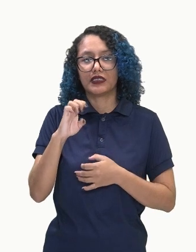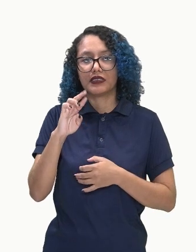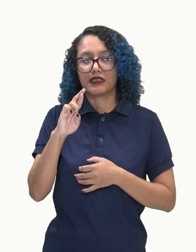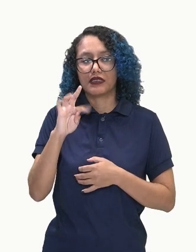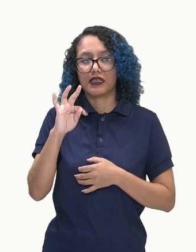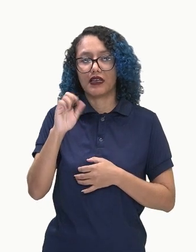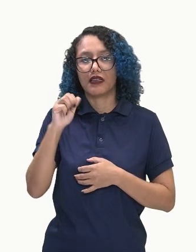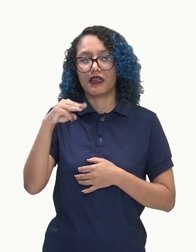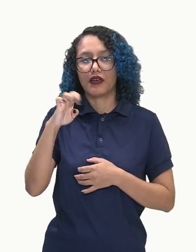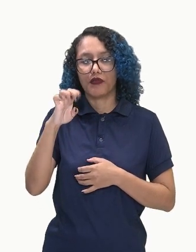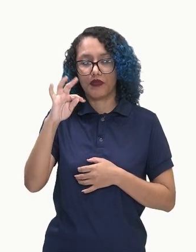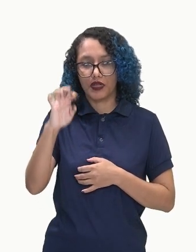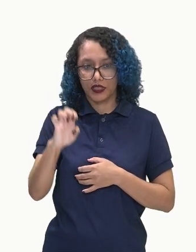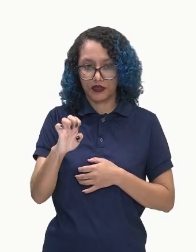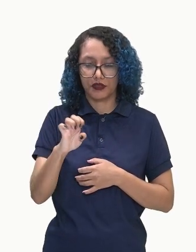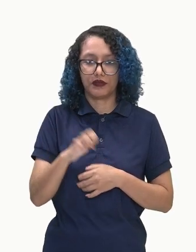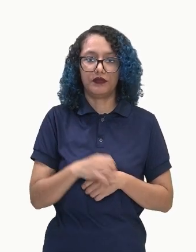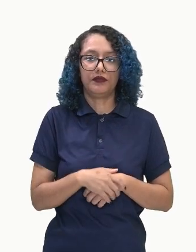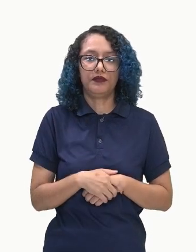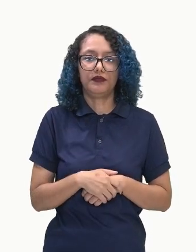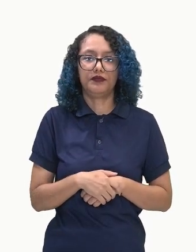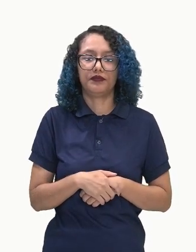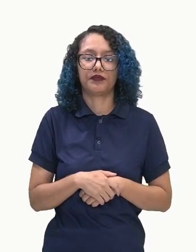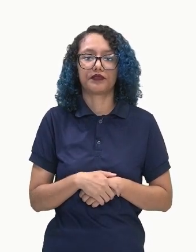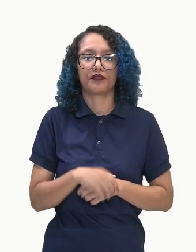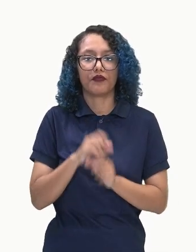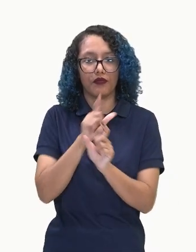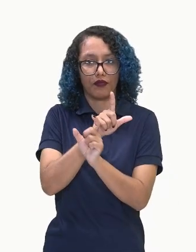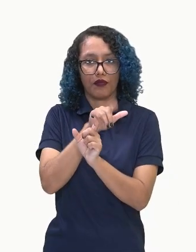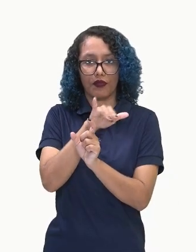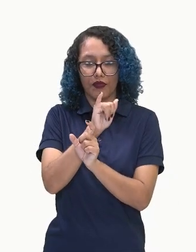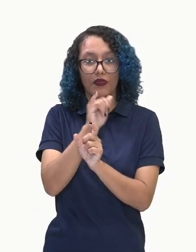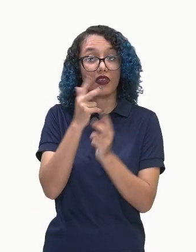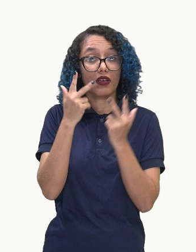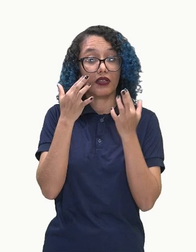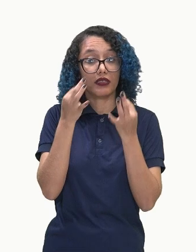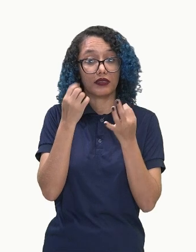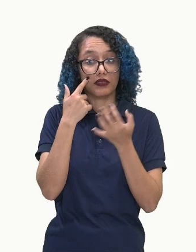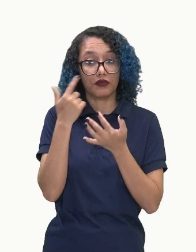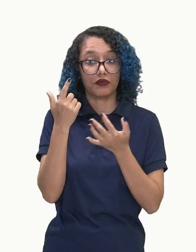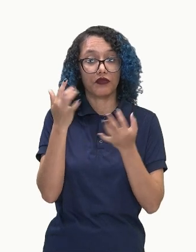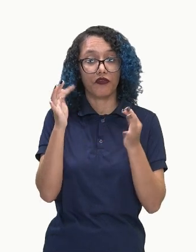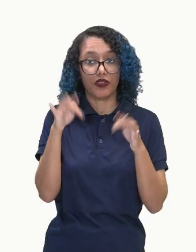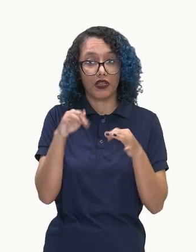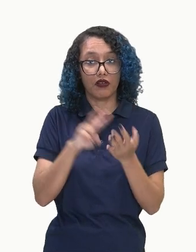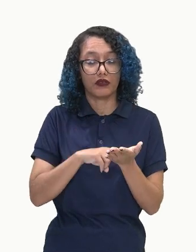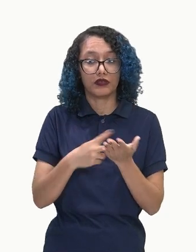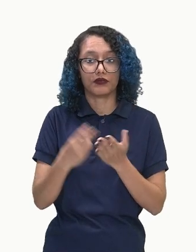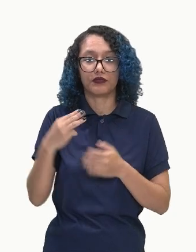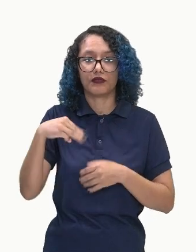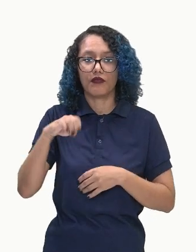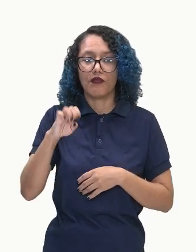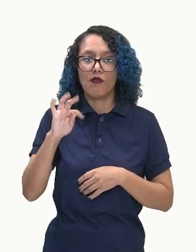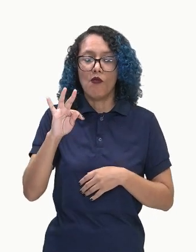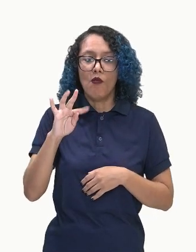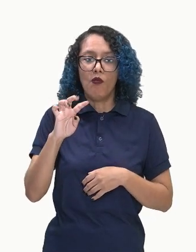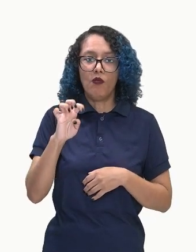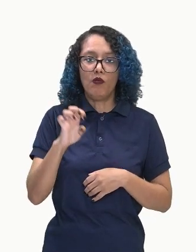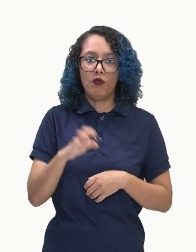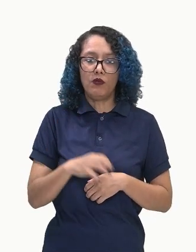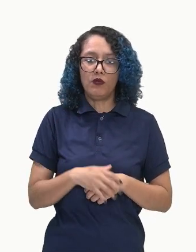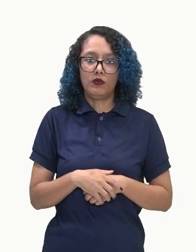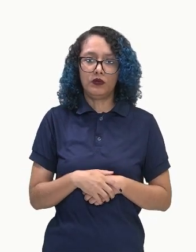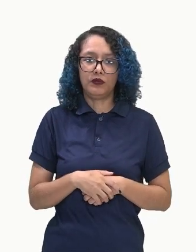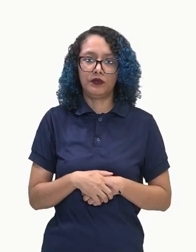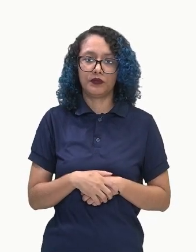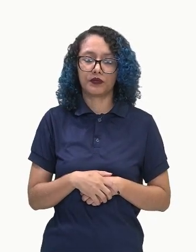certain, certo, certainly, certamente. Chama atenção para o final mente, né? Que